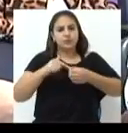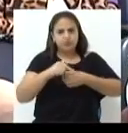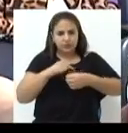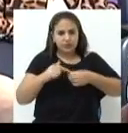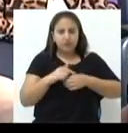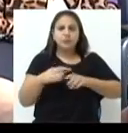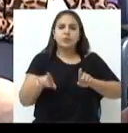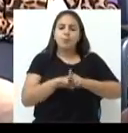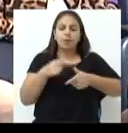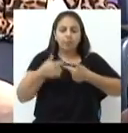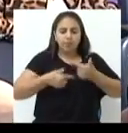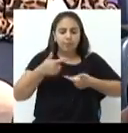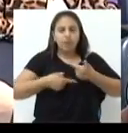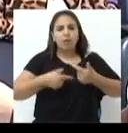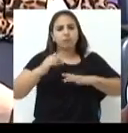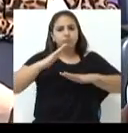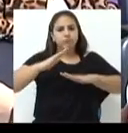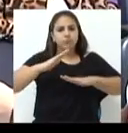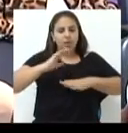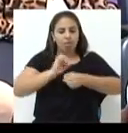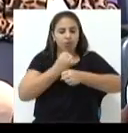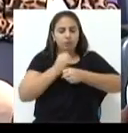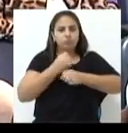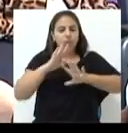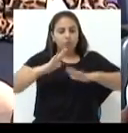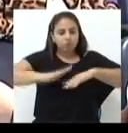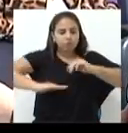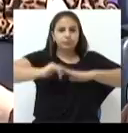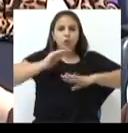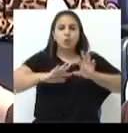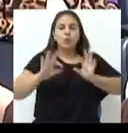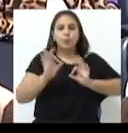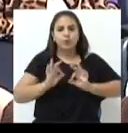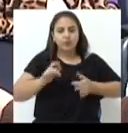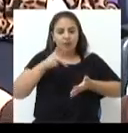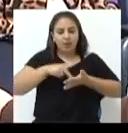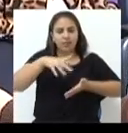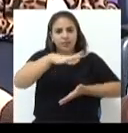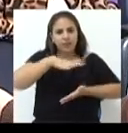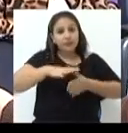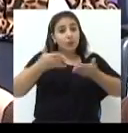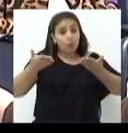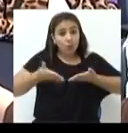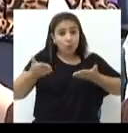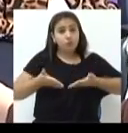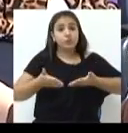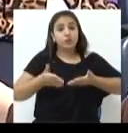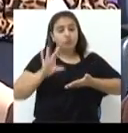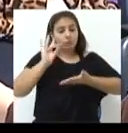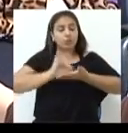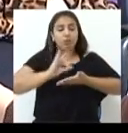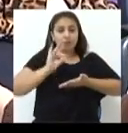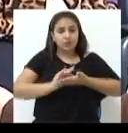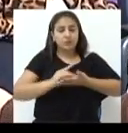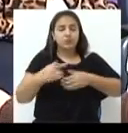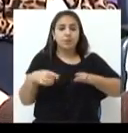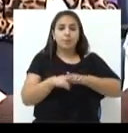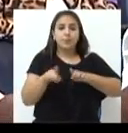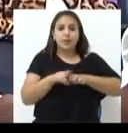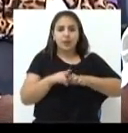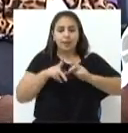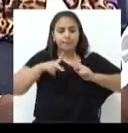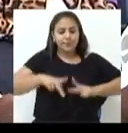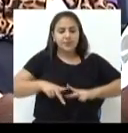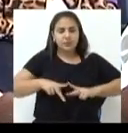idosos trabalharam na construção de um projeto que hoje é realidade, de um projeto que hoje está confirmado. E o idoso